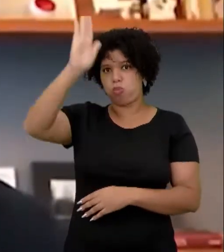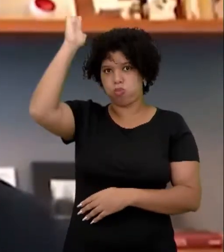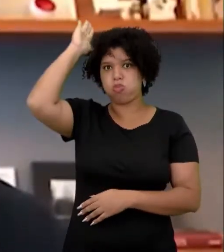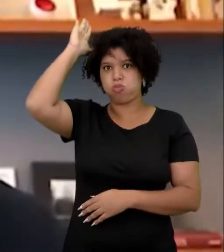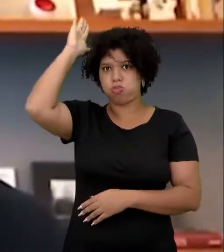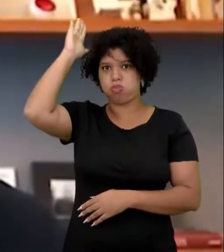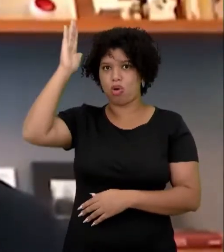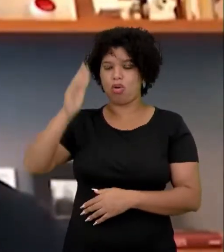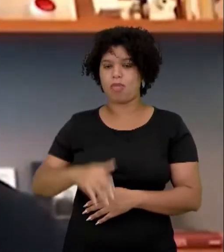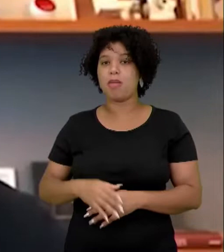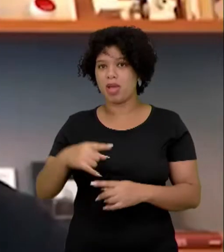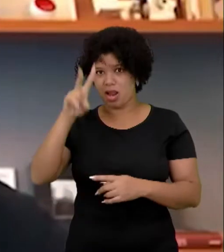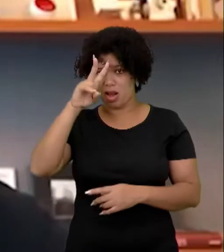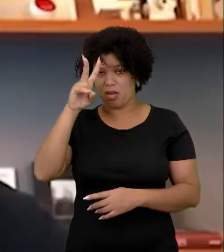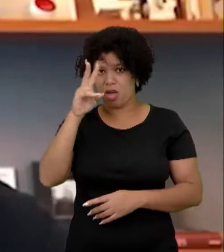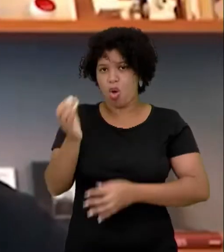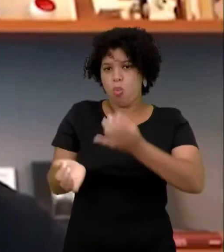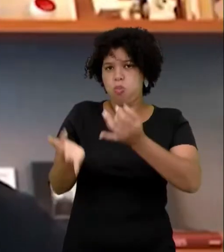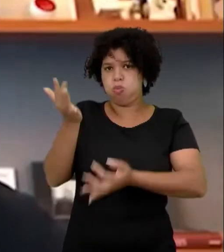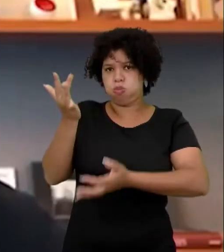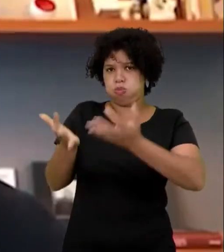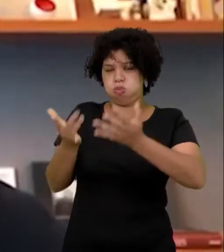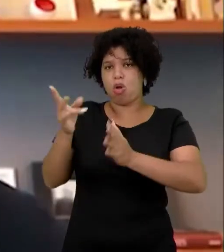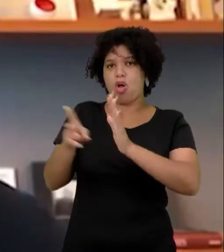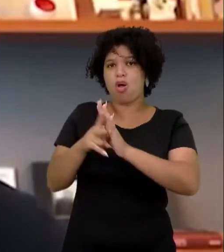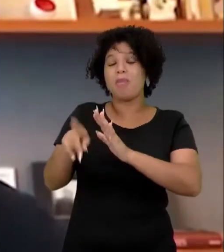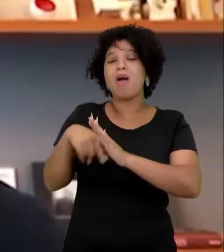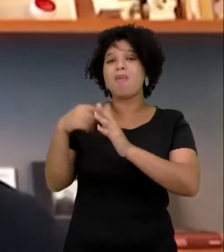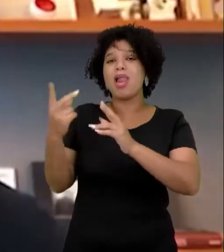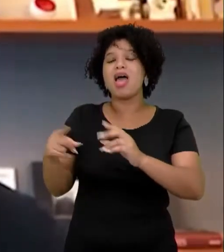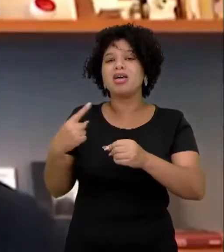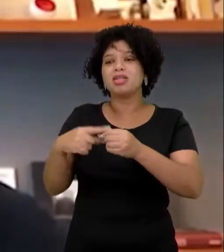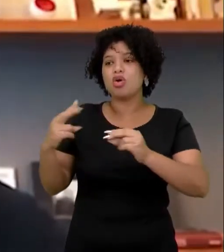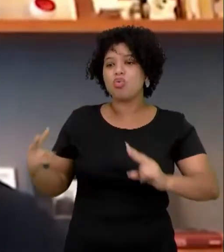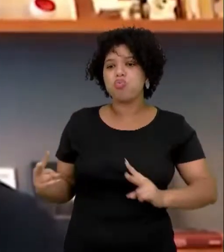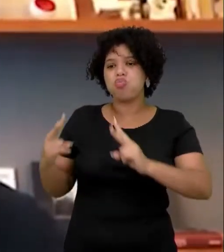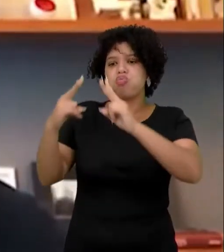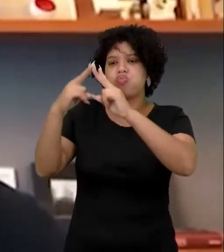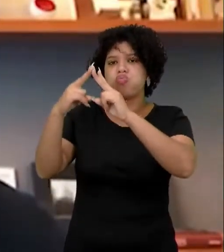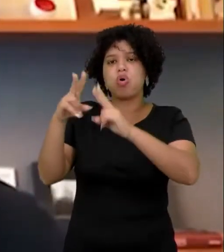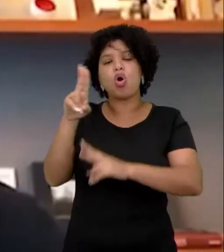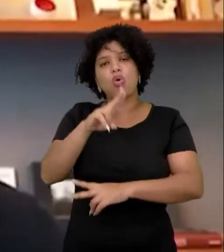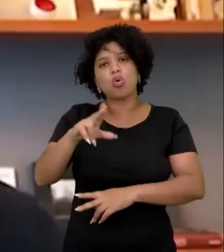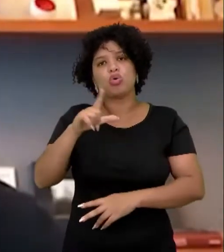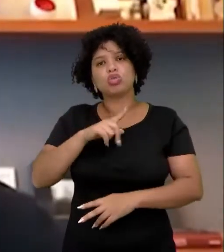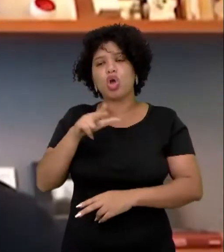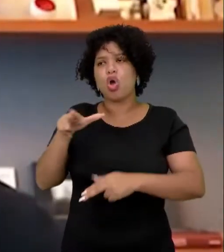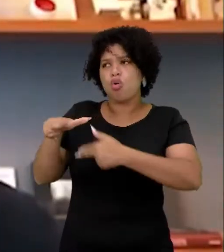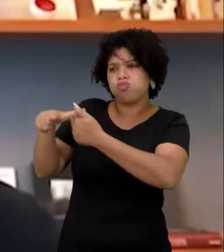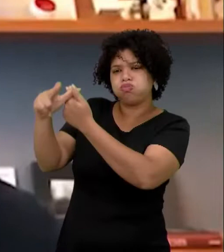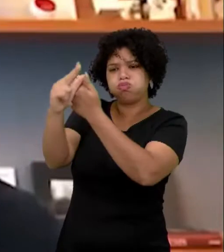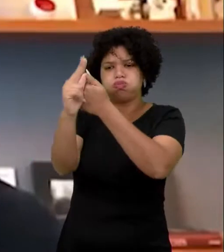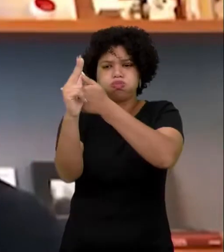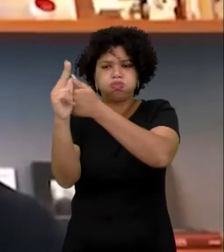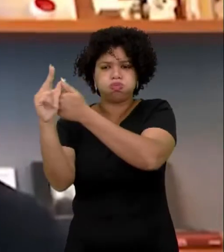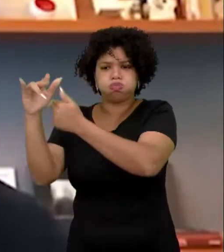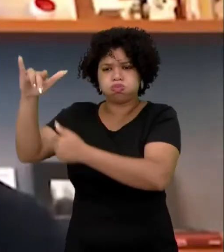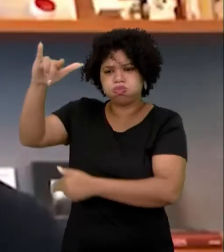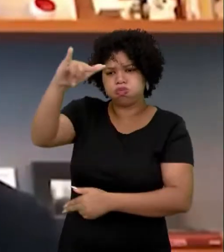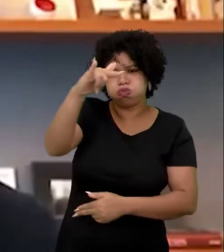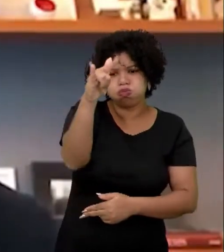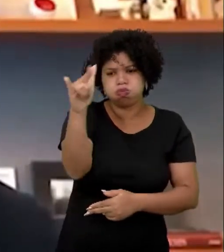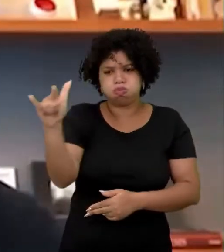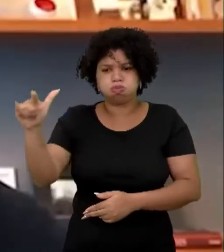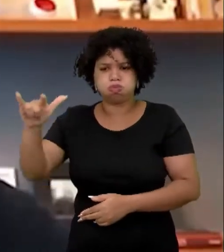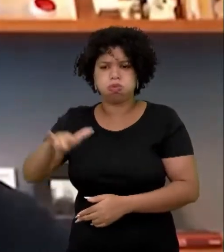quando aconteceu recentemente o incêndio da Notre Dame em Paris, foram usados não só drones, mas também robôs que entraram no combate ao